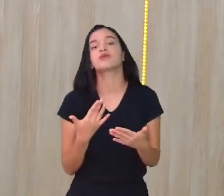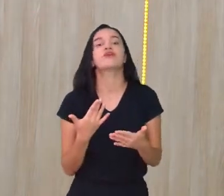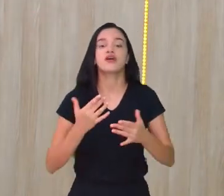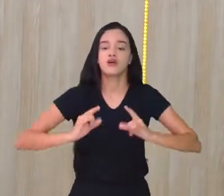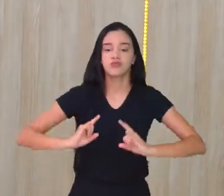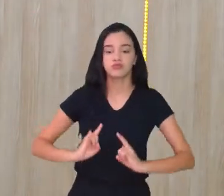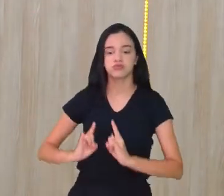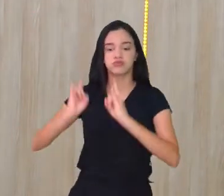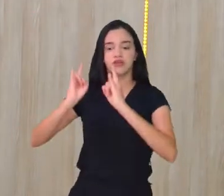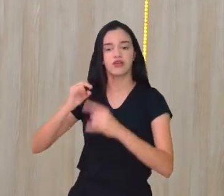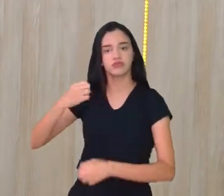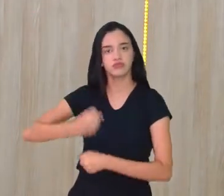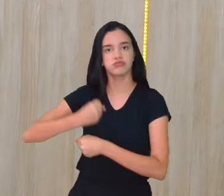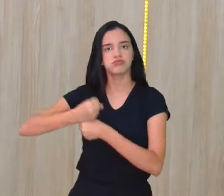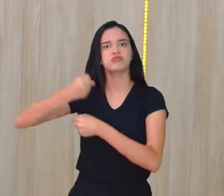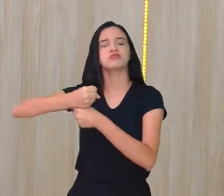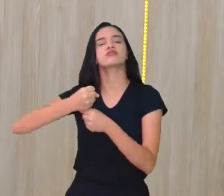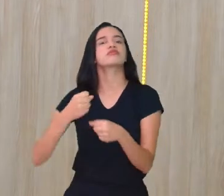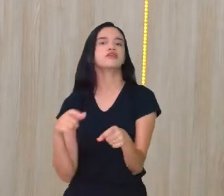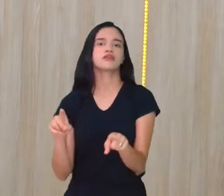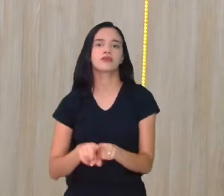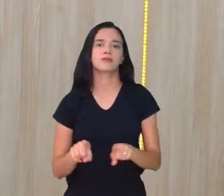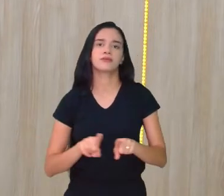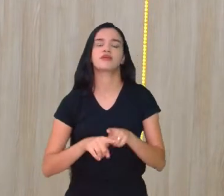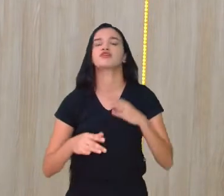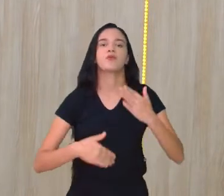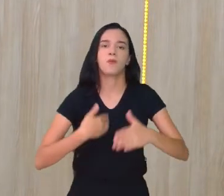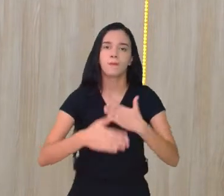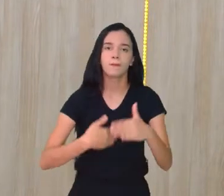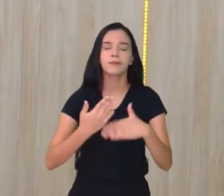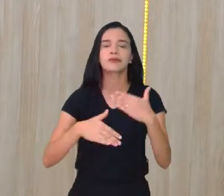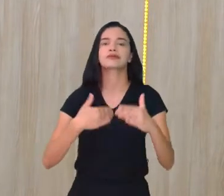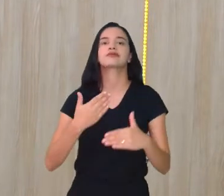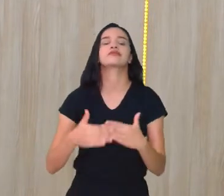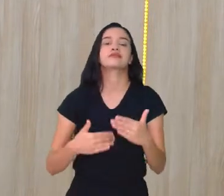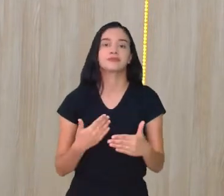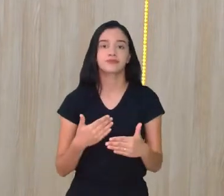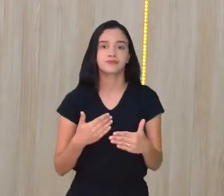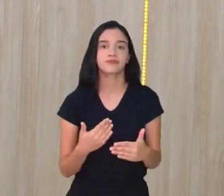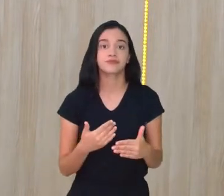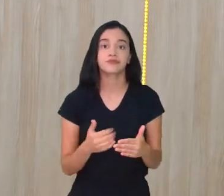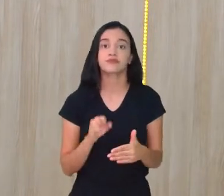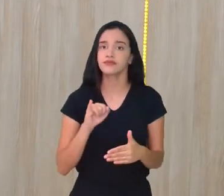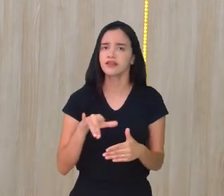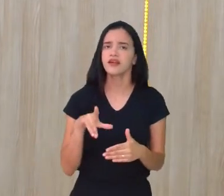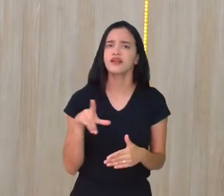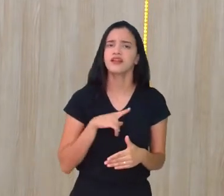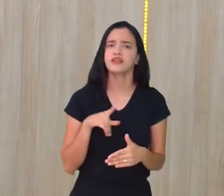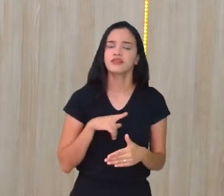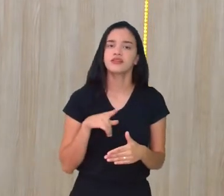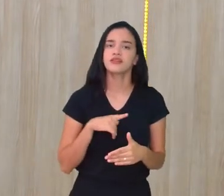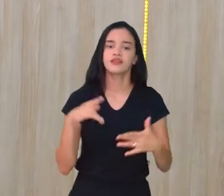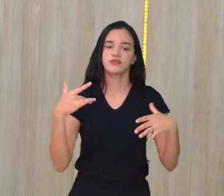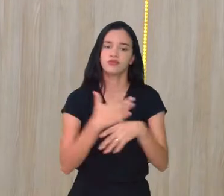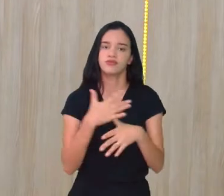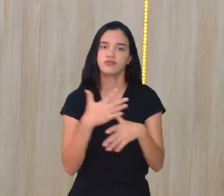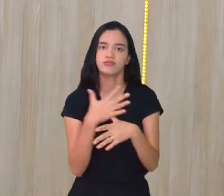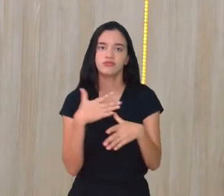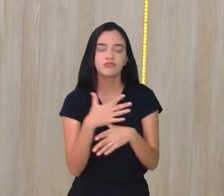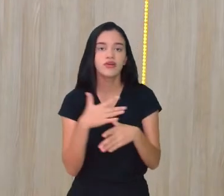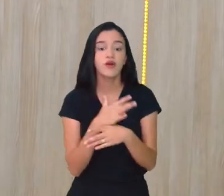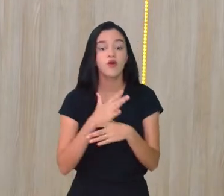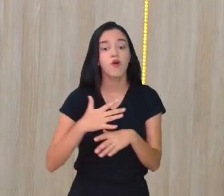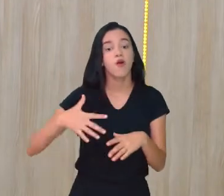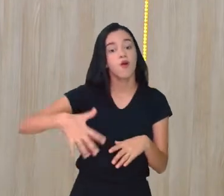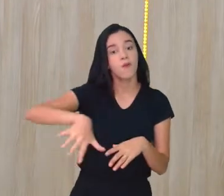edifícios, né, que também contribuem naquele processo de ilha de calor, se a gente tem um grande centro urbano, né, se são áreas